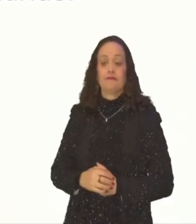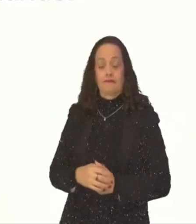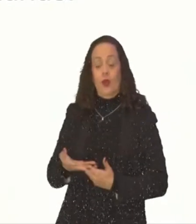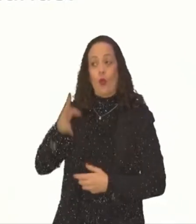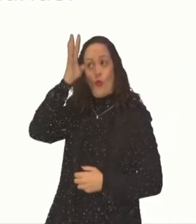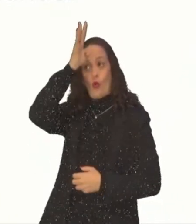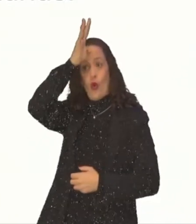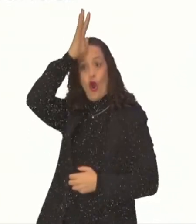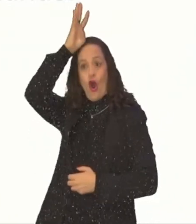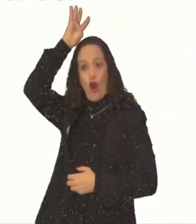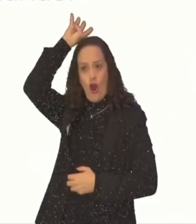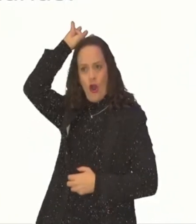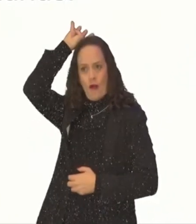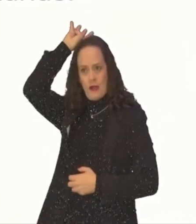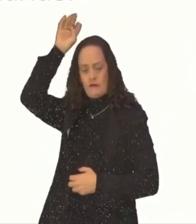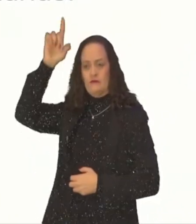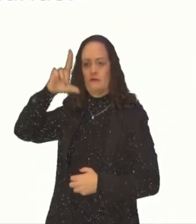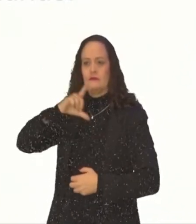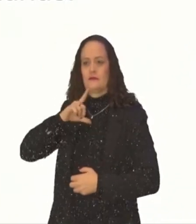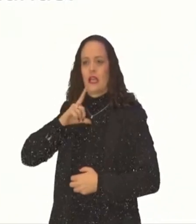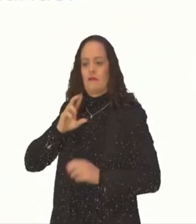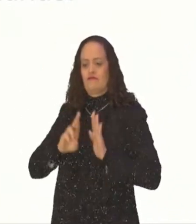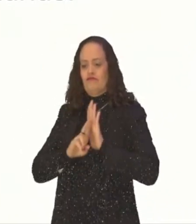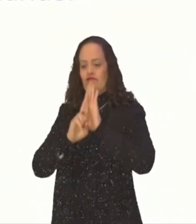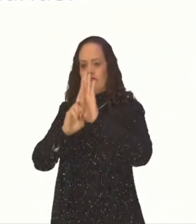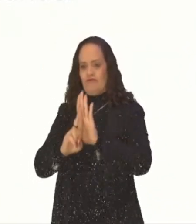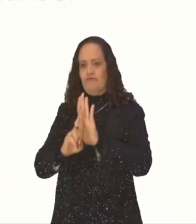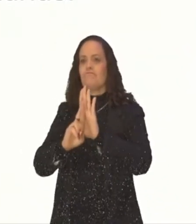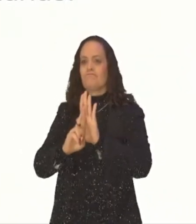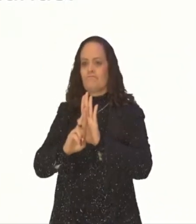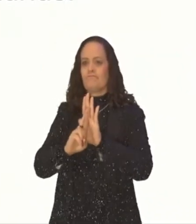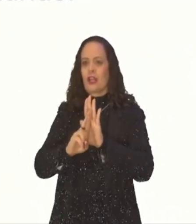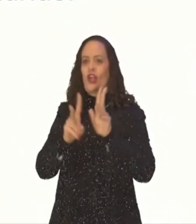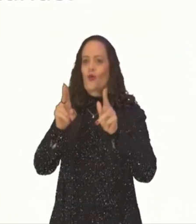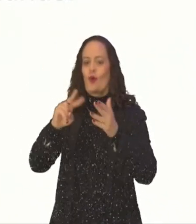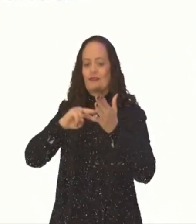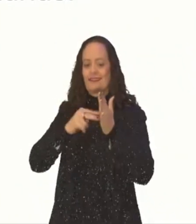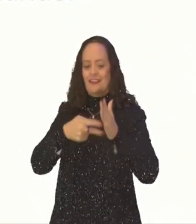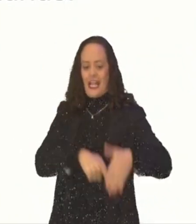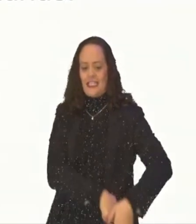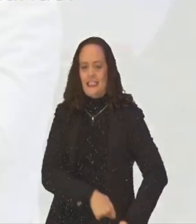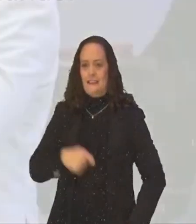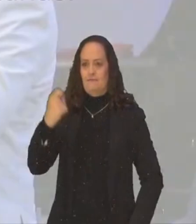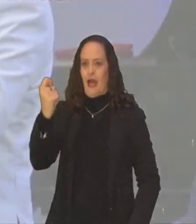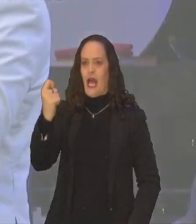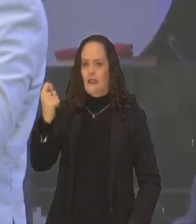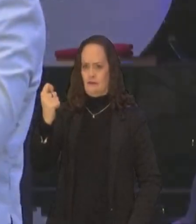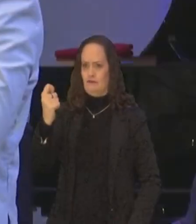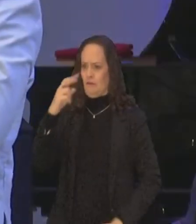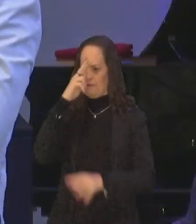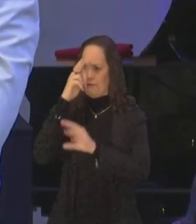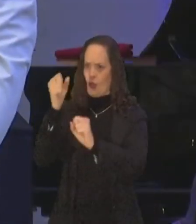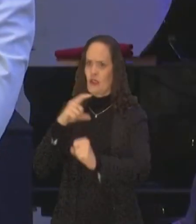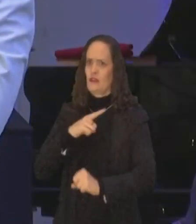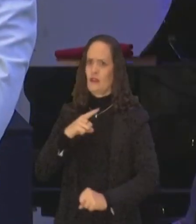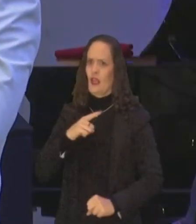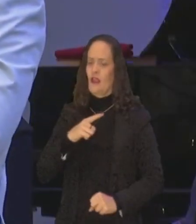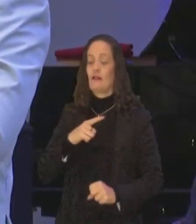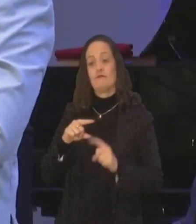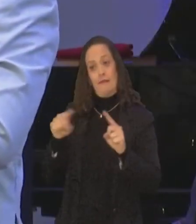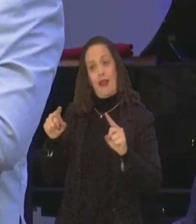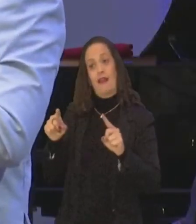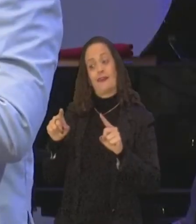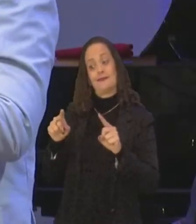então é representado pela espada, como símbolo de autoridade. Mas o Senhor Jesus também tem a sua